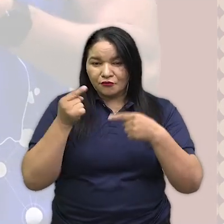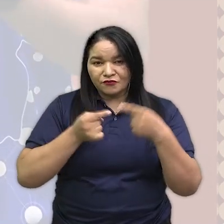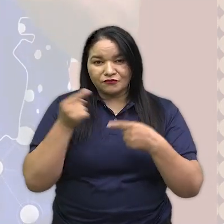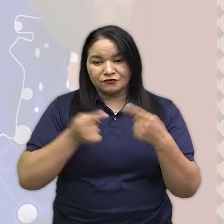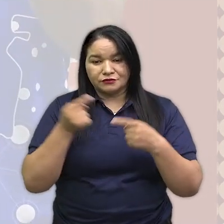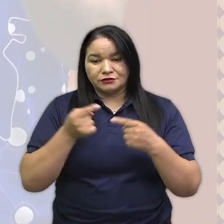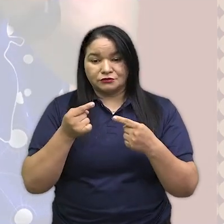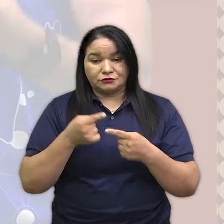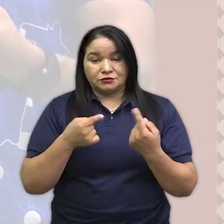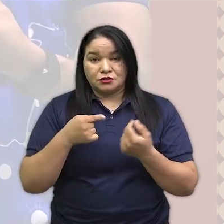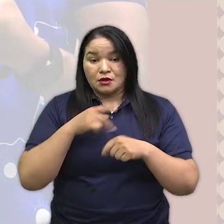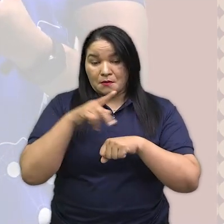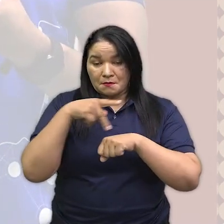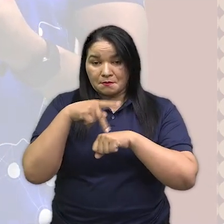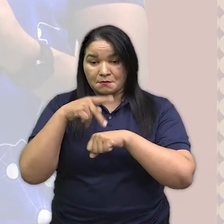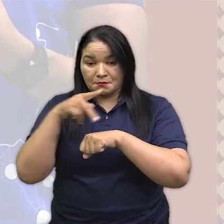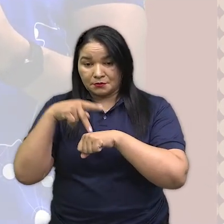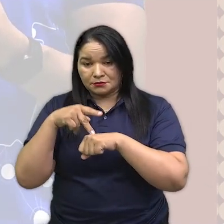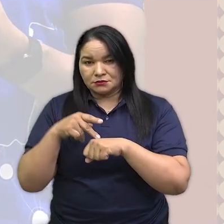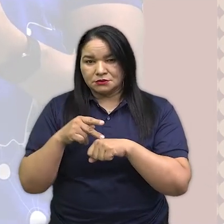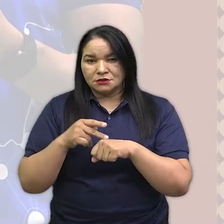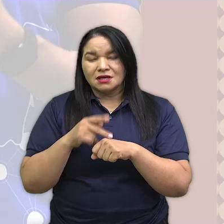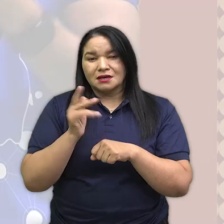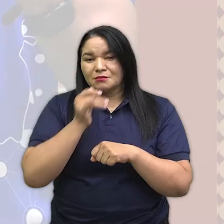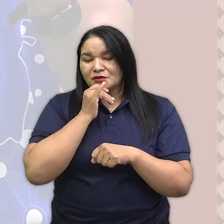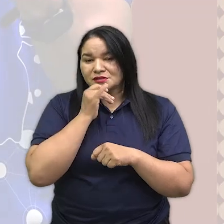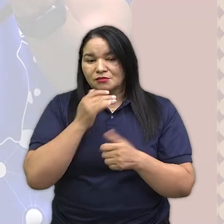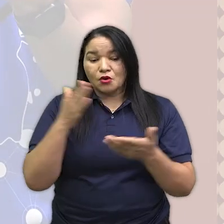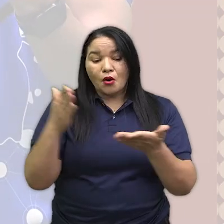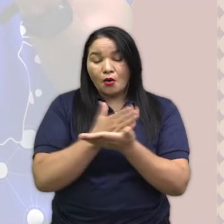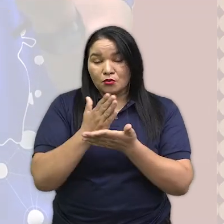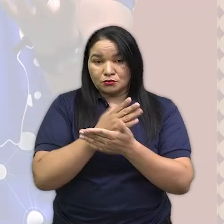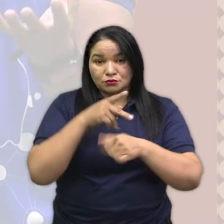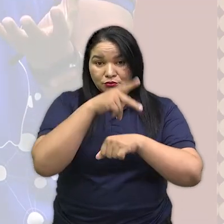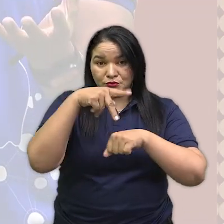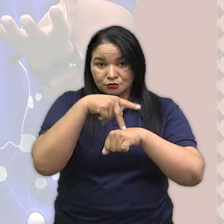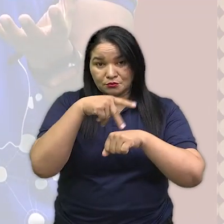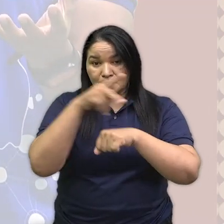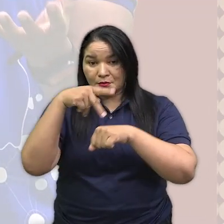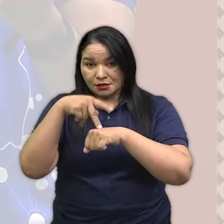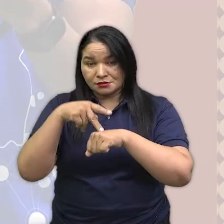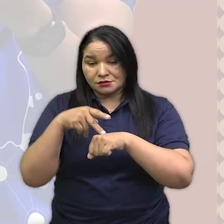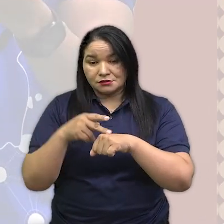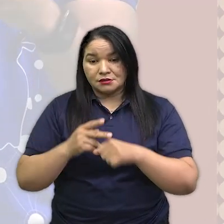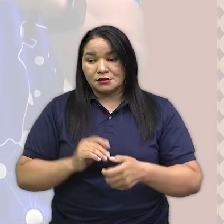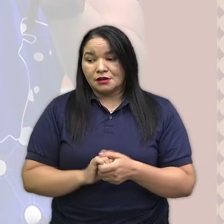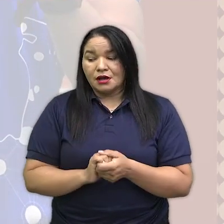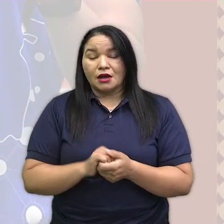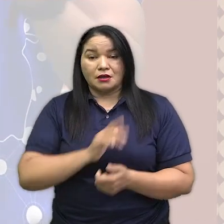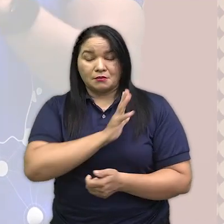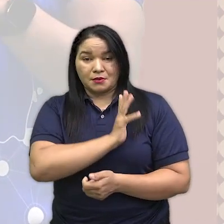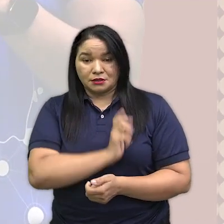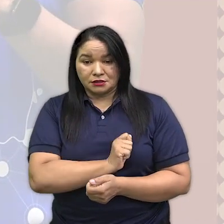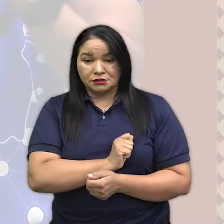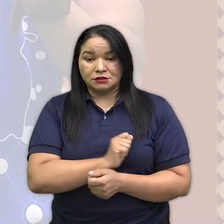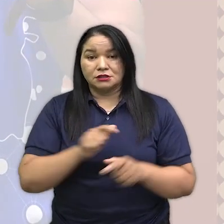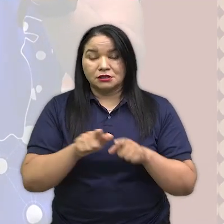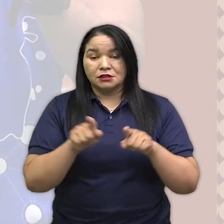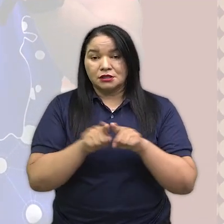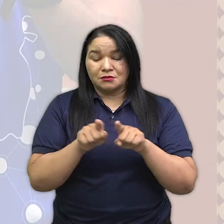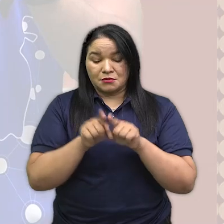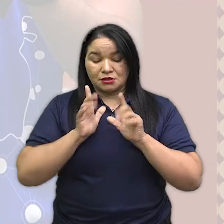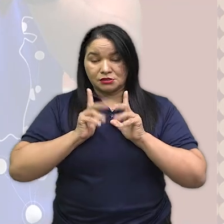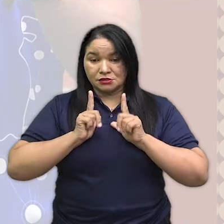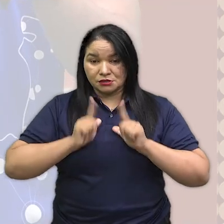ali o porquê, a razão de um determinado conflito, por exemplo, conflitos entre palestinos e israelenses,